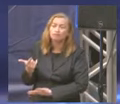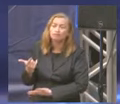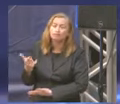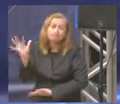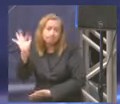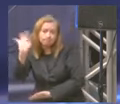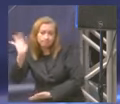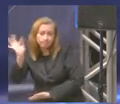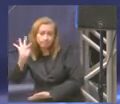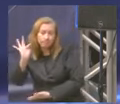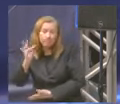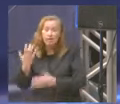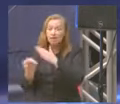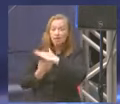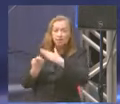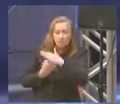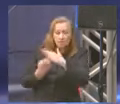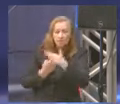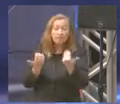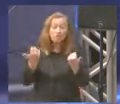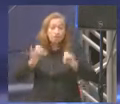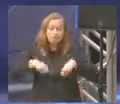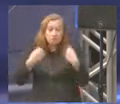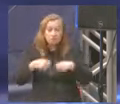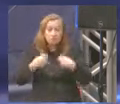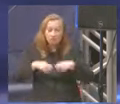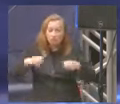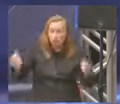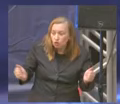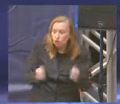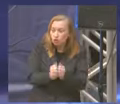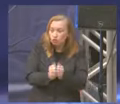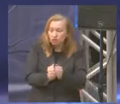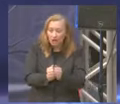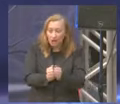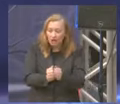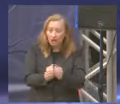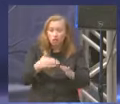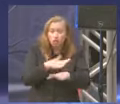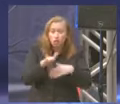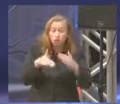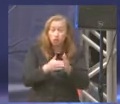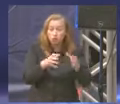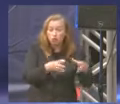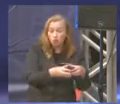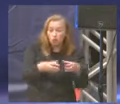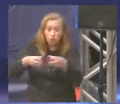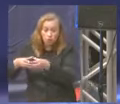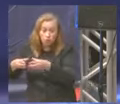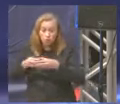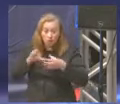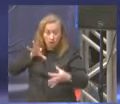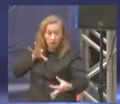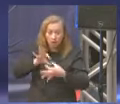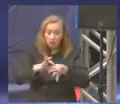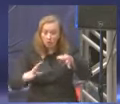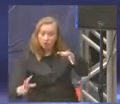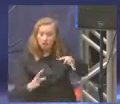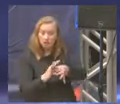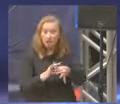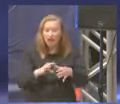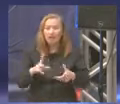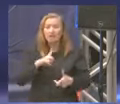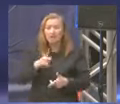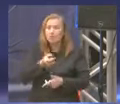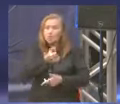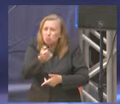universidades, empresas. A gente precisa juntar essas partes todas para conectar isso. A gente ainda tem um pouco